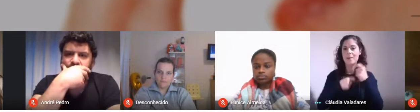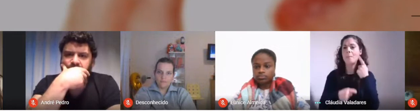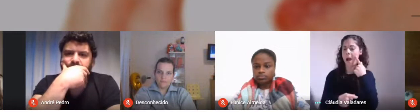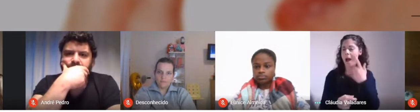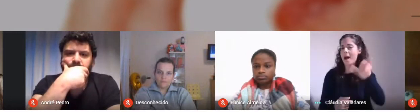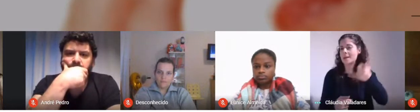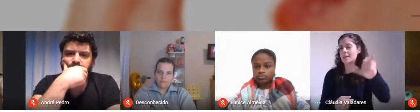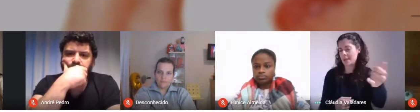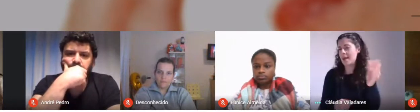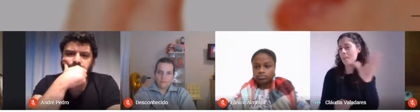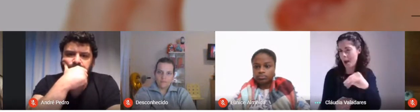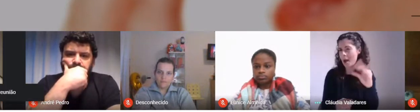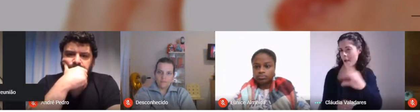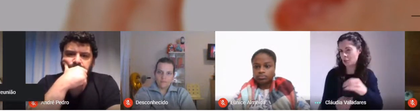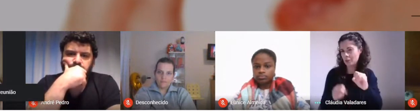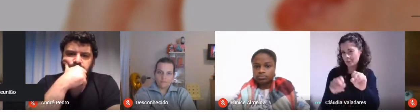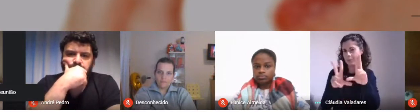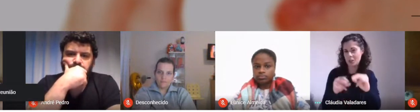frente.